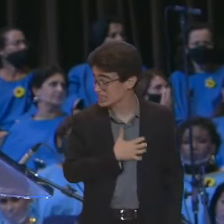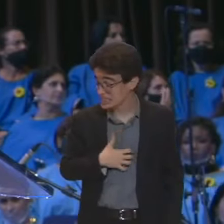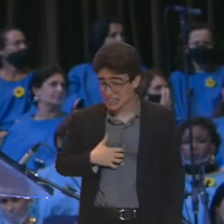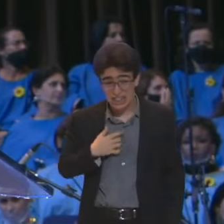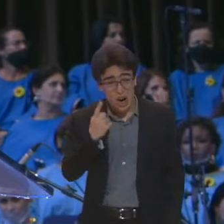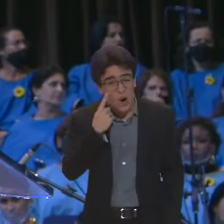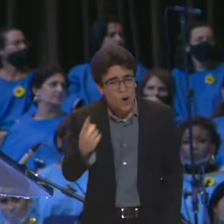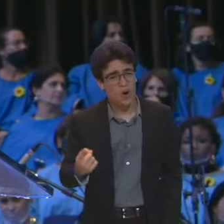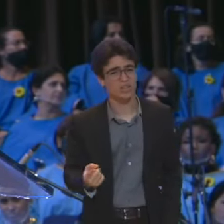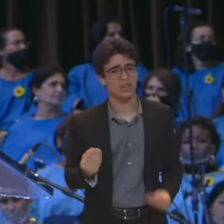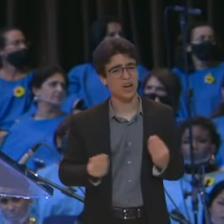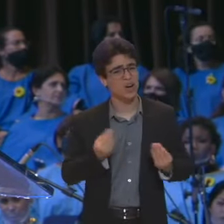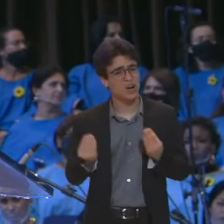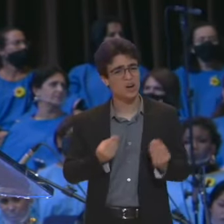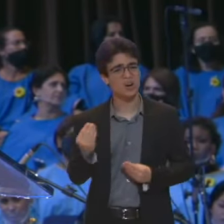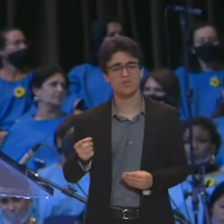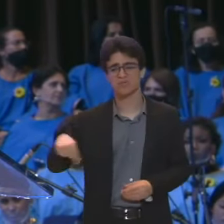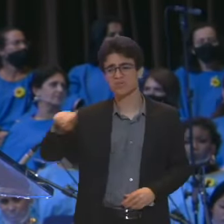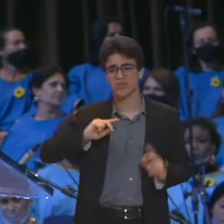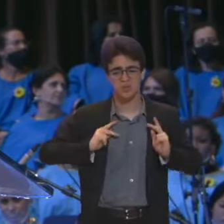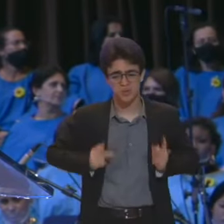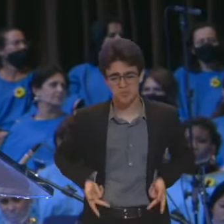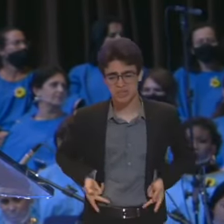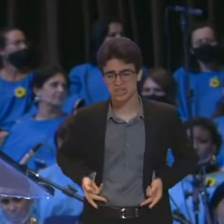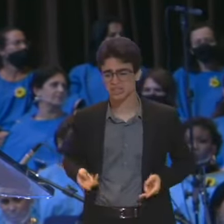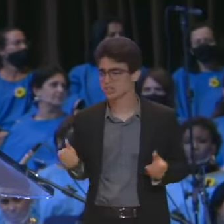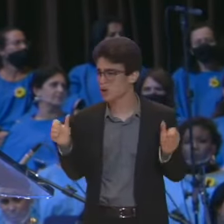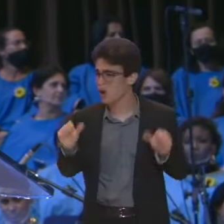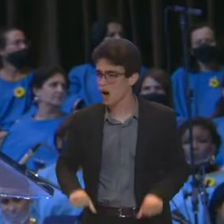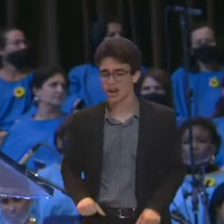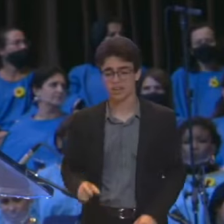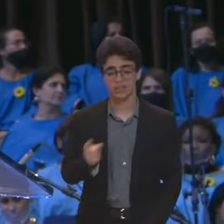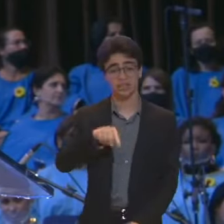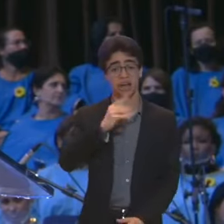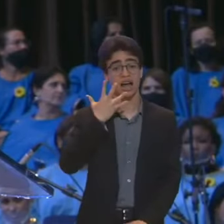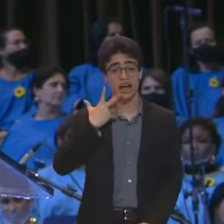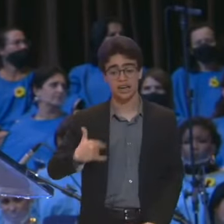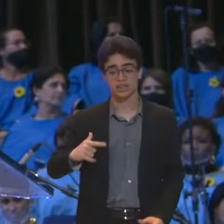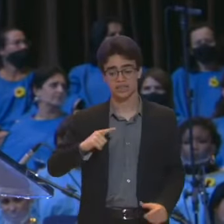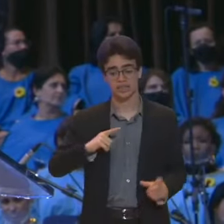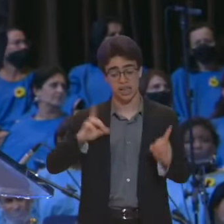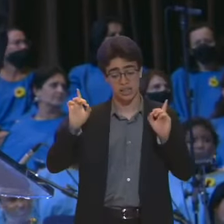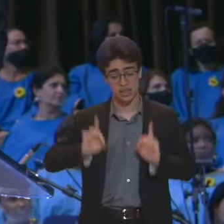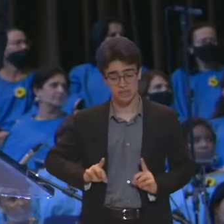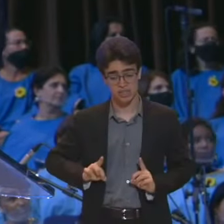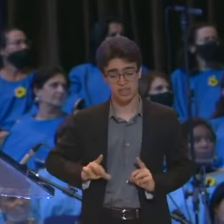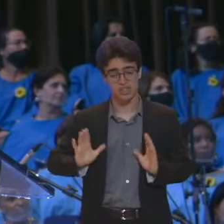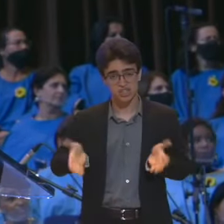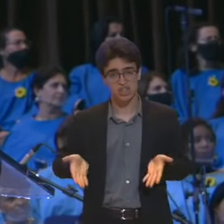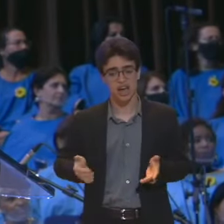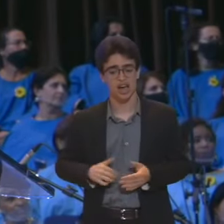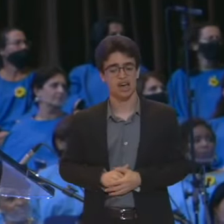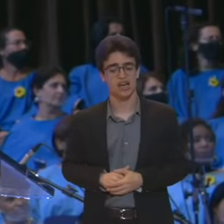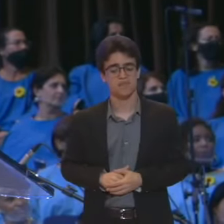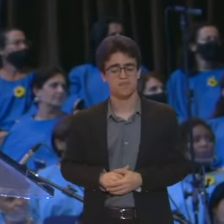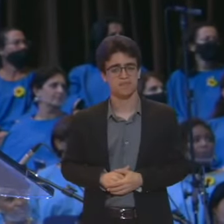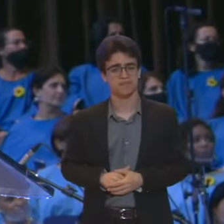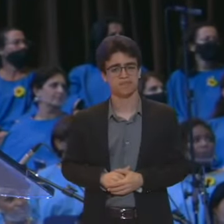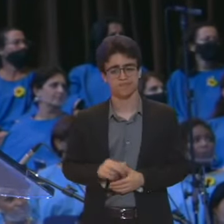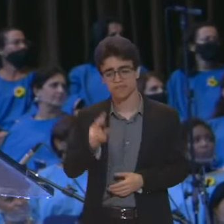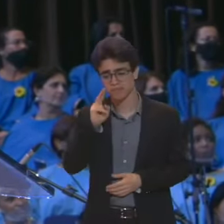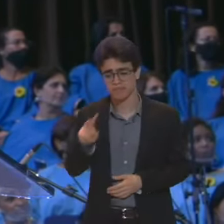nível chega a degradação do ser humano. Crianças que já são deficientes. Vai mostrando as outras duas fotos lá.